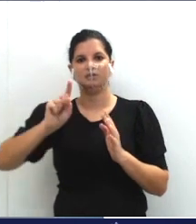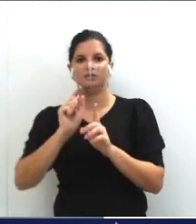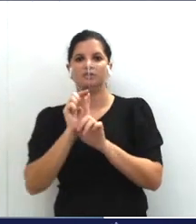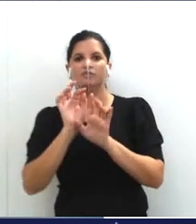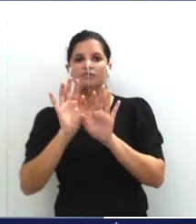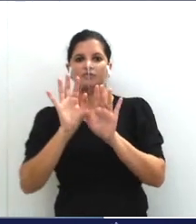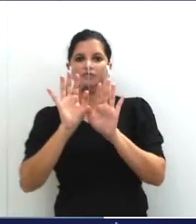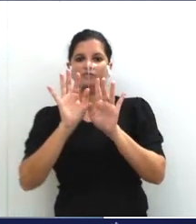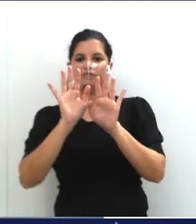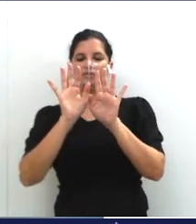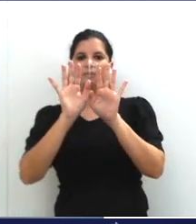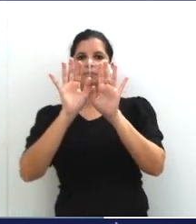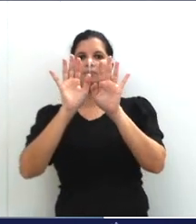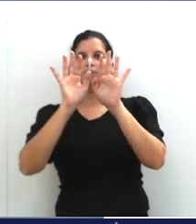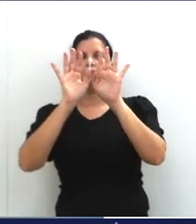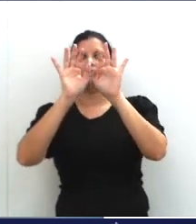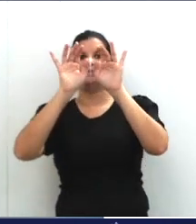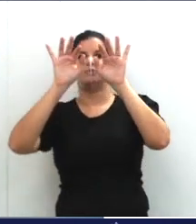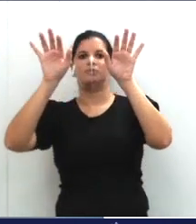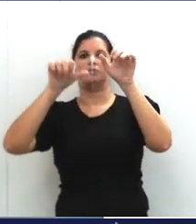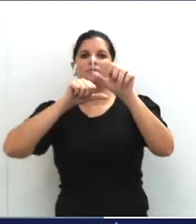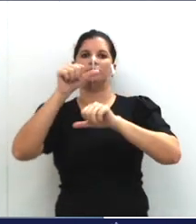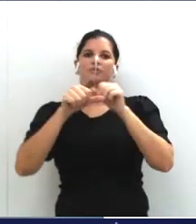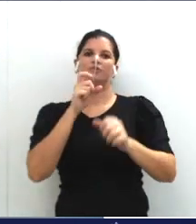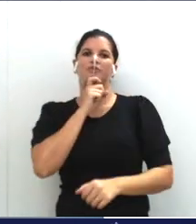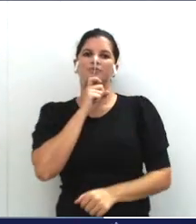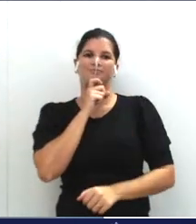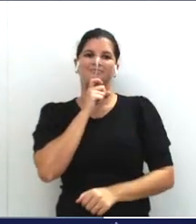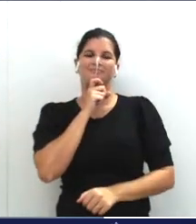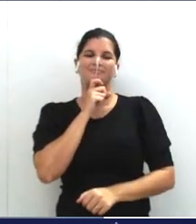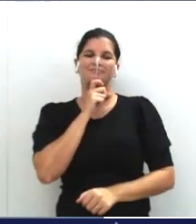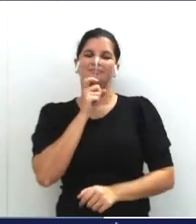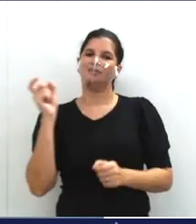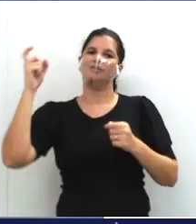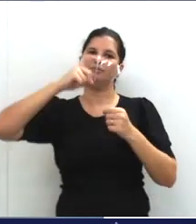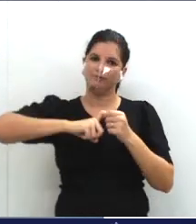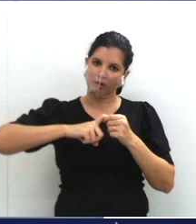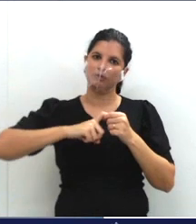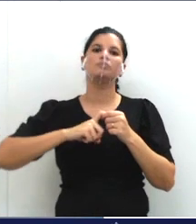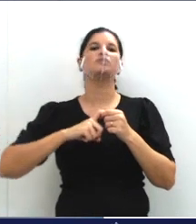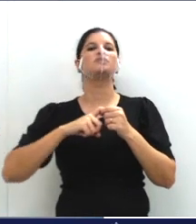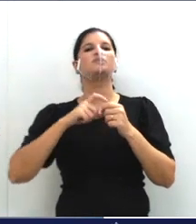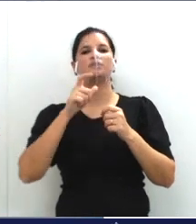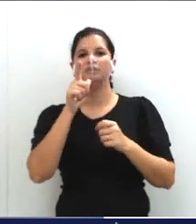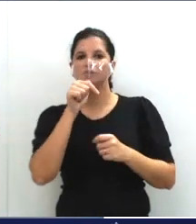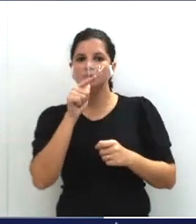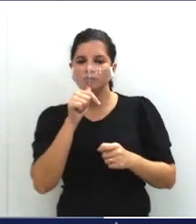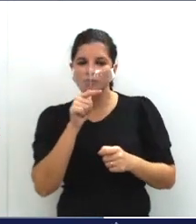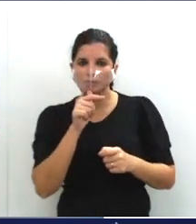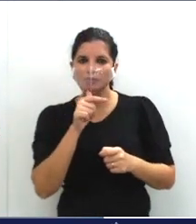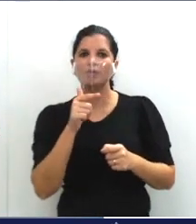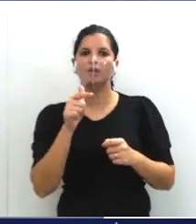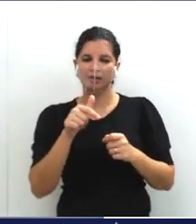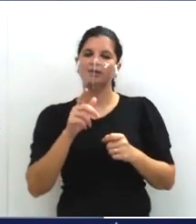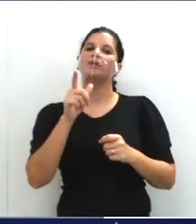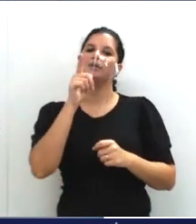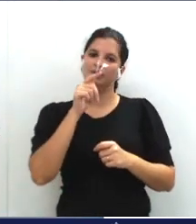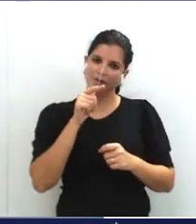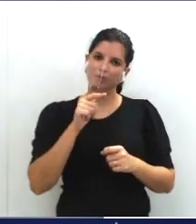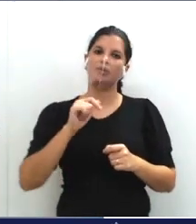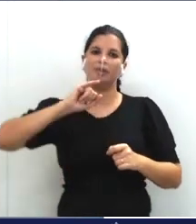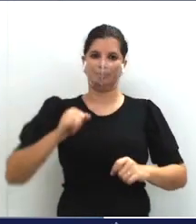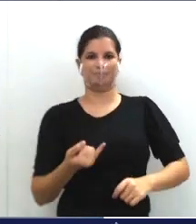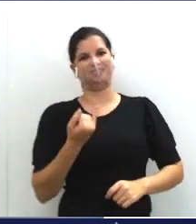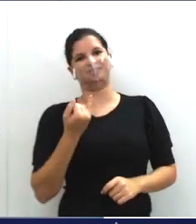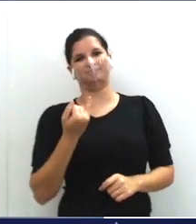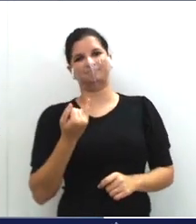seguida, o vapor ele vai ser resfriado, retornando aí ao seu estado líquido, e a água